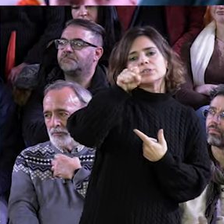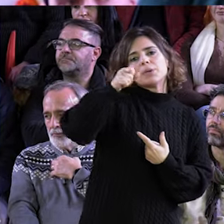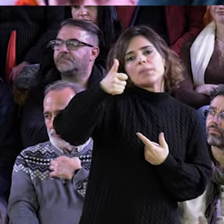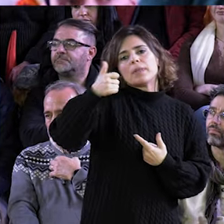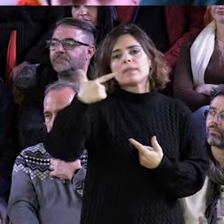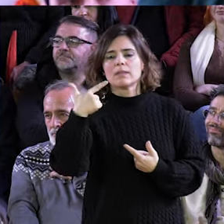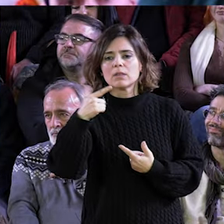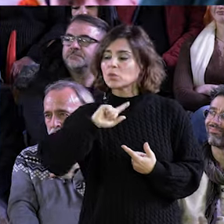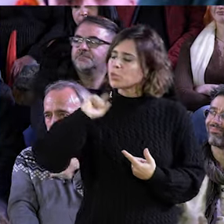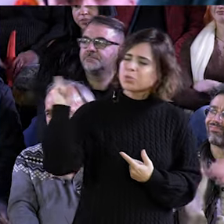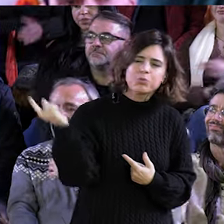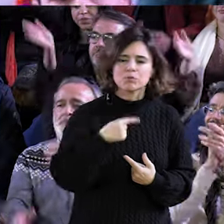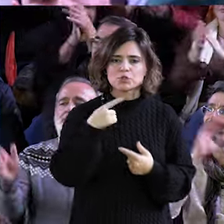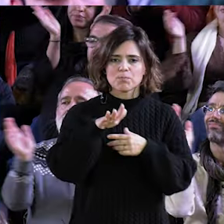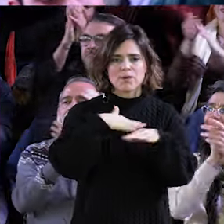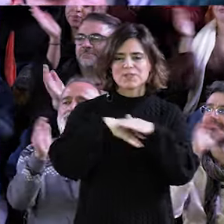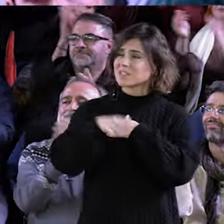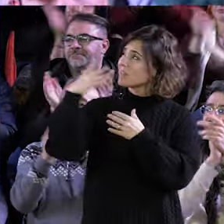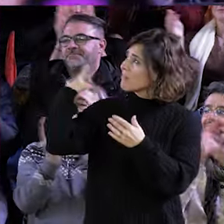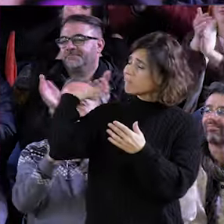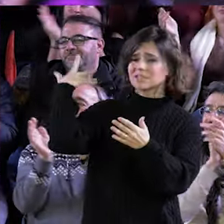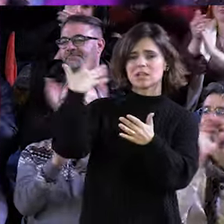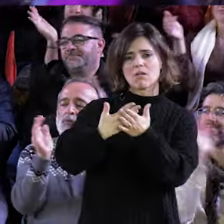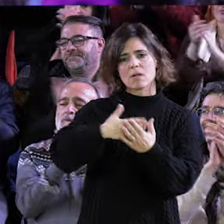nesta lista para fazer o que nunca foi feito.